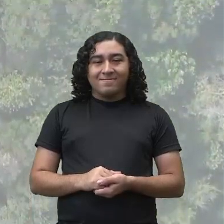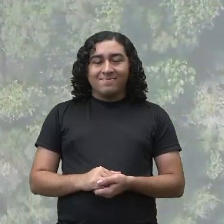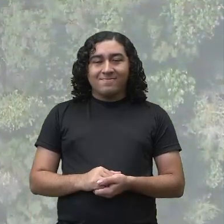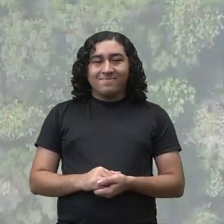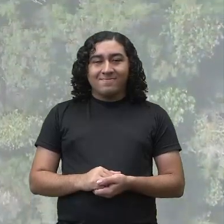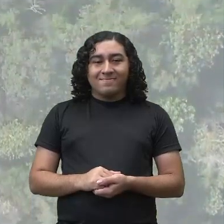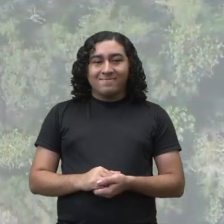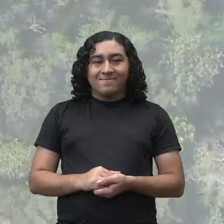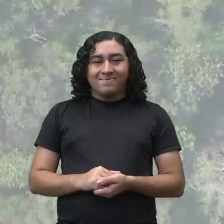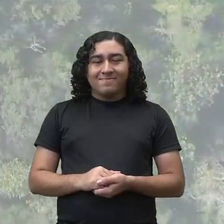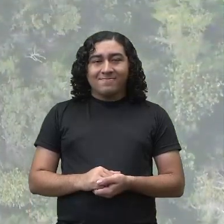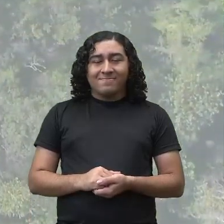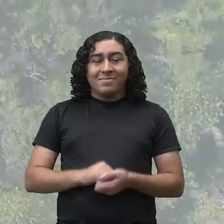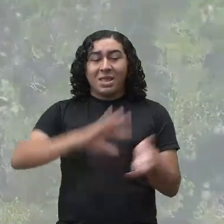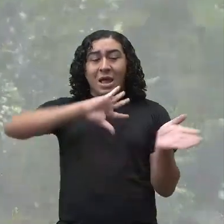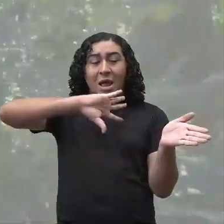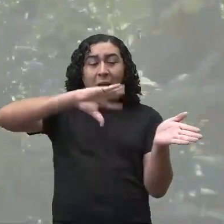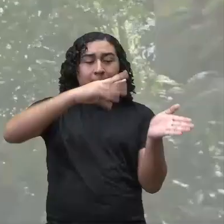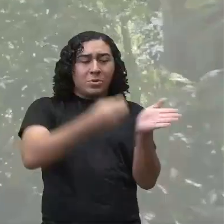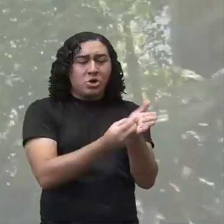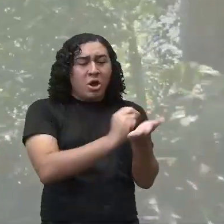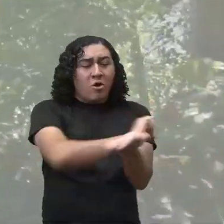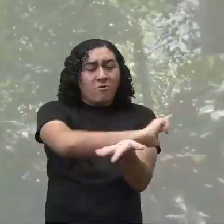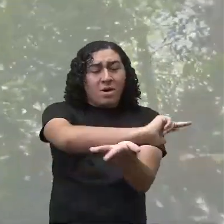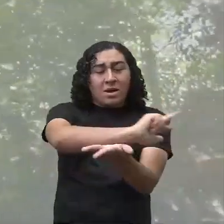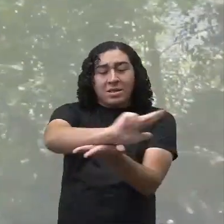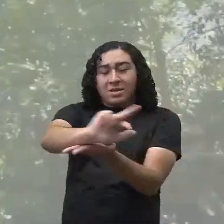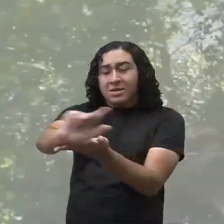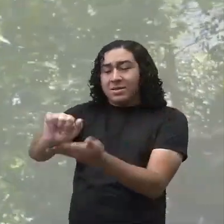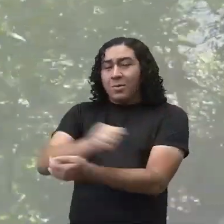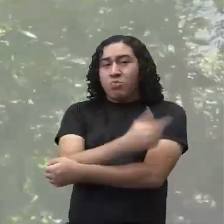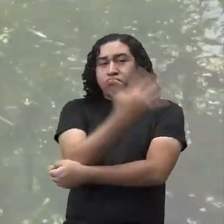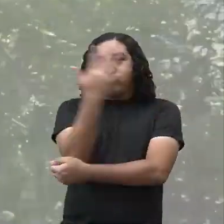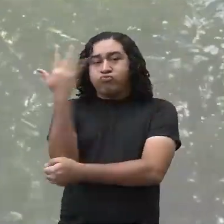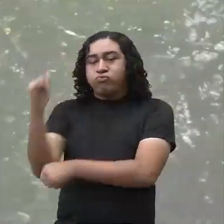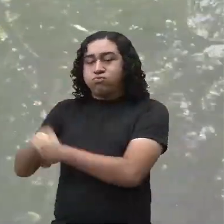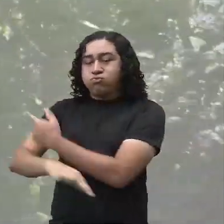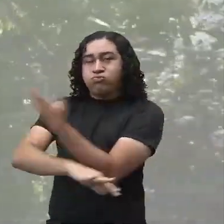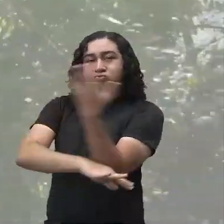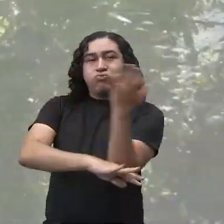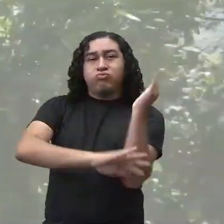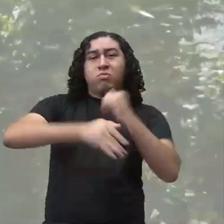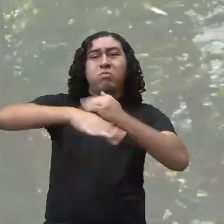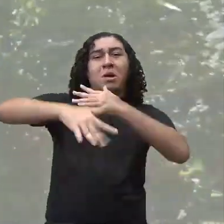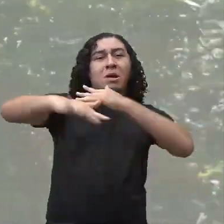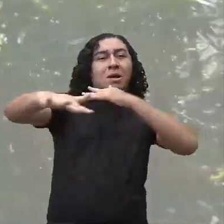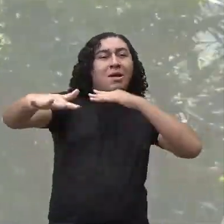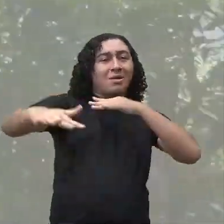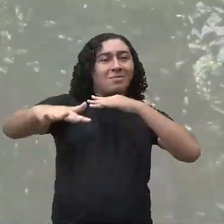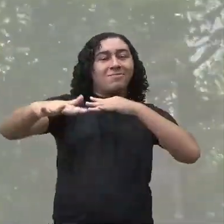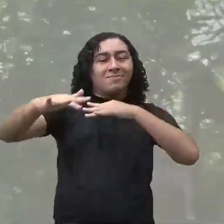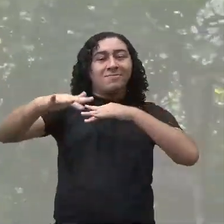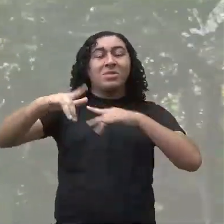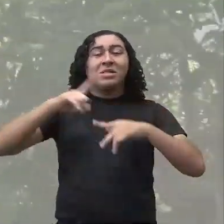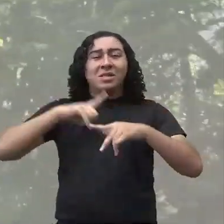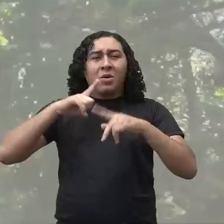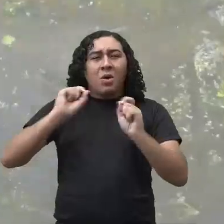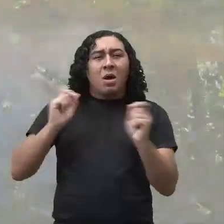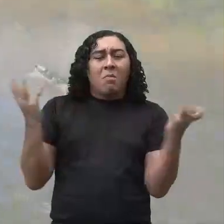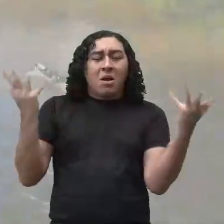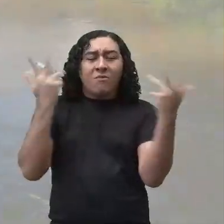Na vastidão da Amazônia, onde o verde se estende até onde os olhos podem ver, há um mundo oculto e